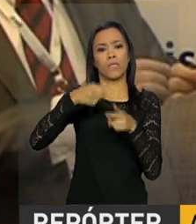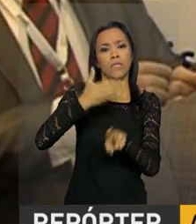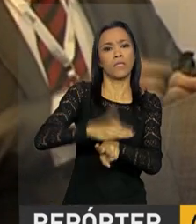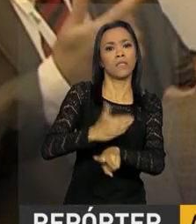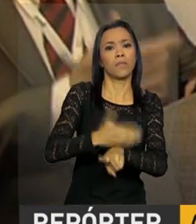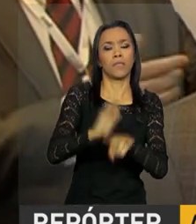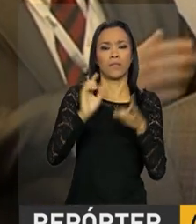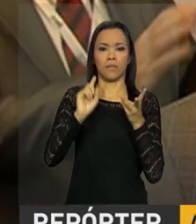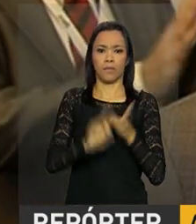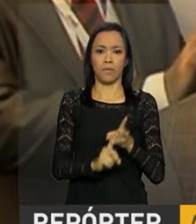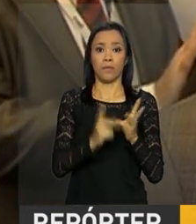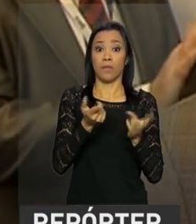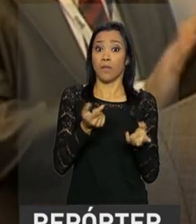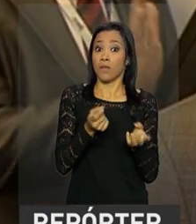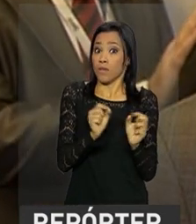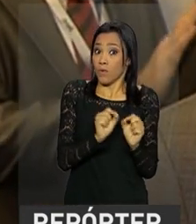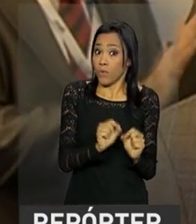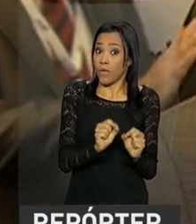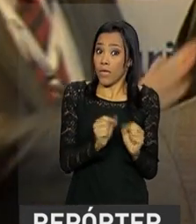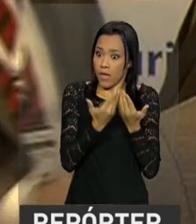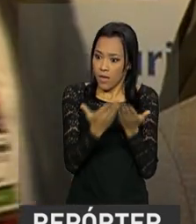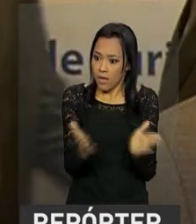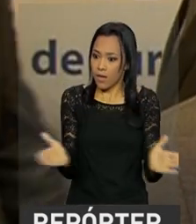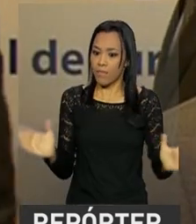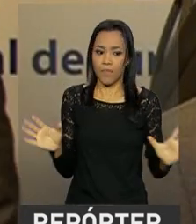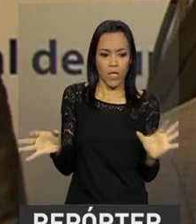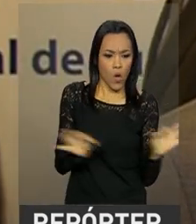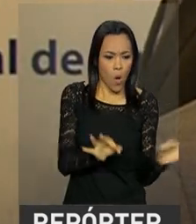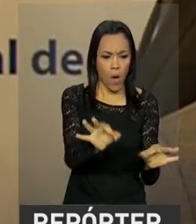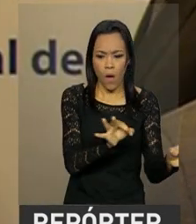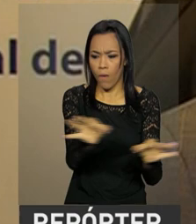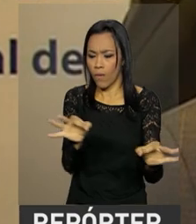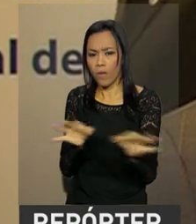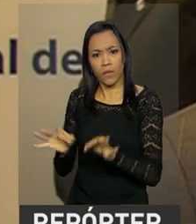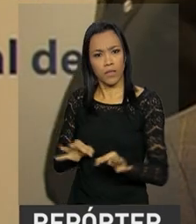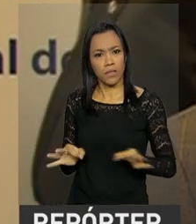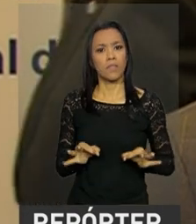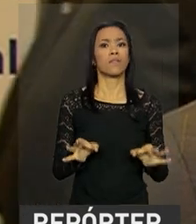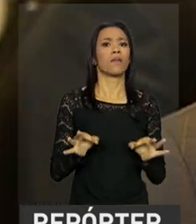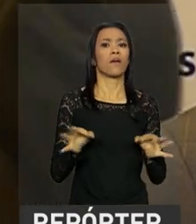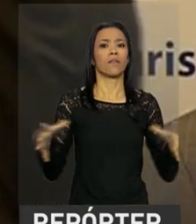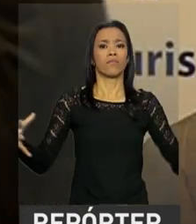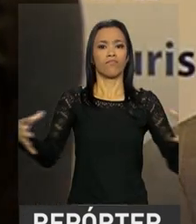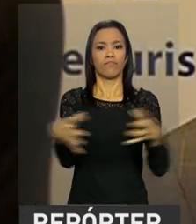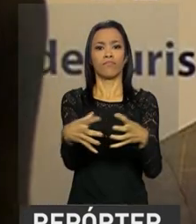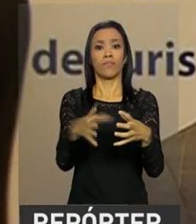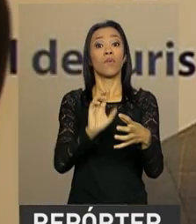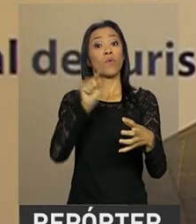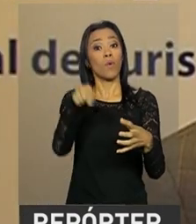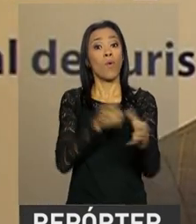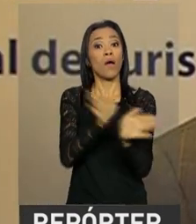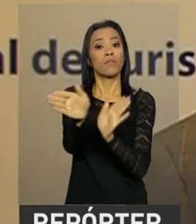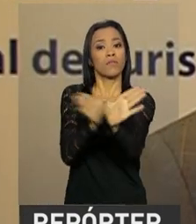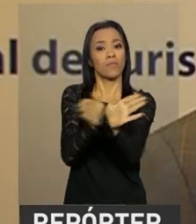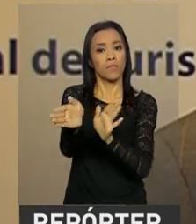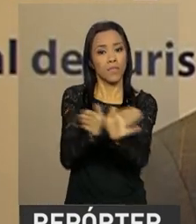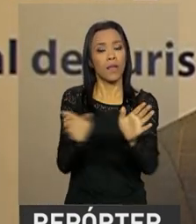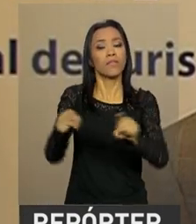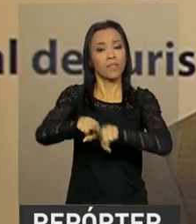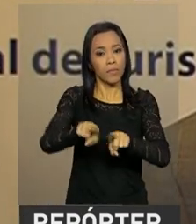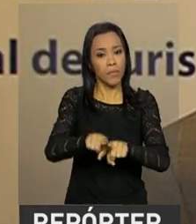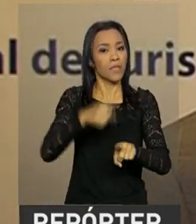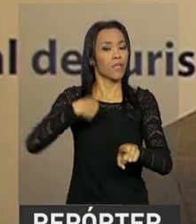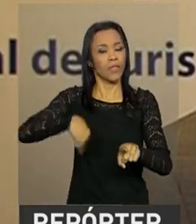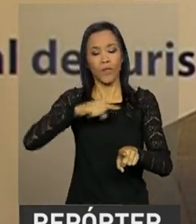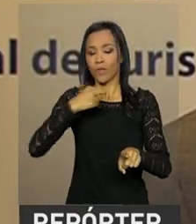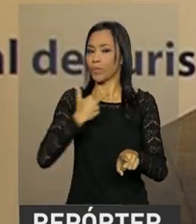assim de uma maneira mais ampla e organizada junto ao trade, na questão da acessibilidade também, que não